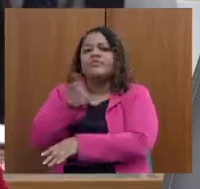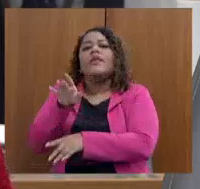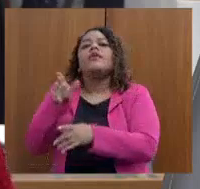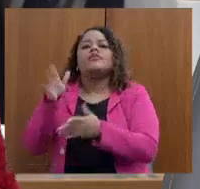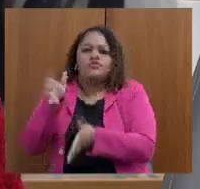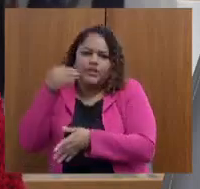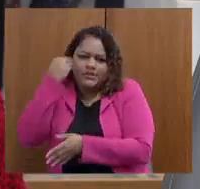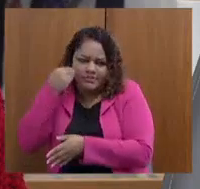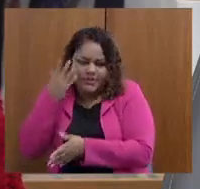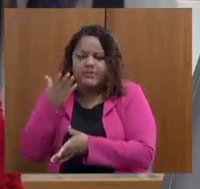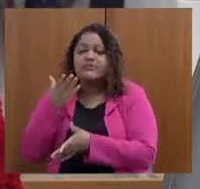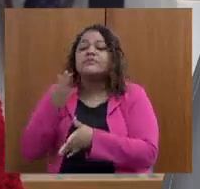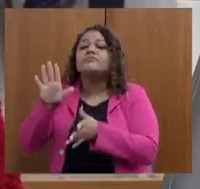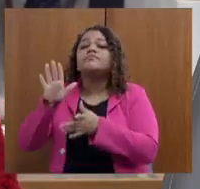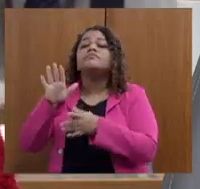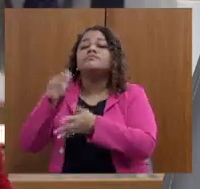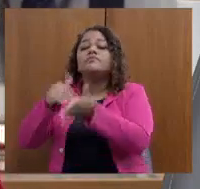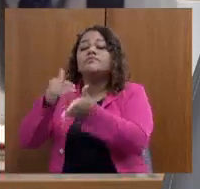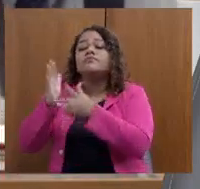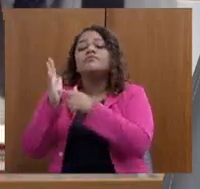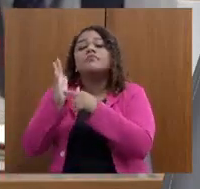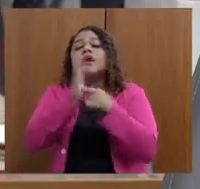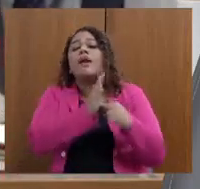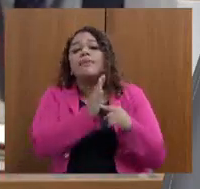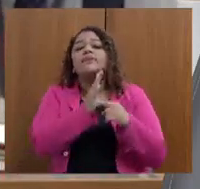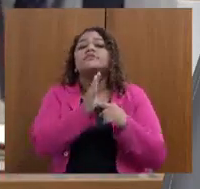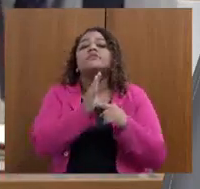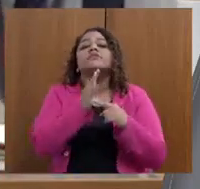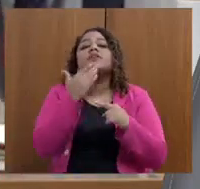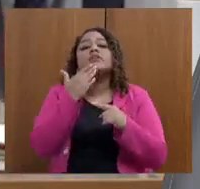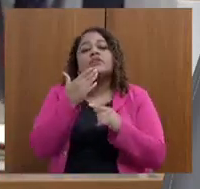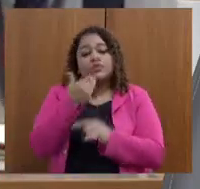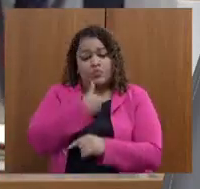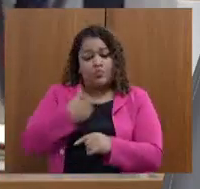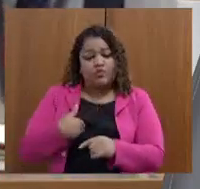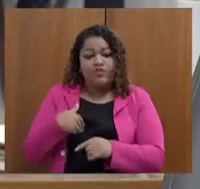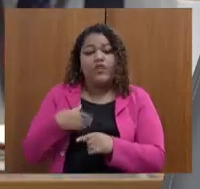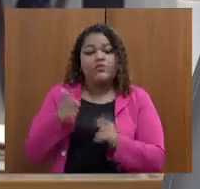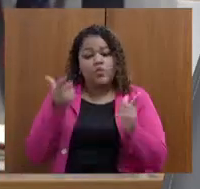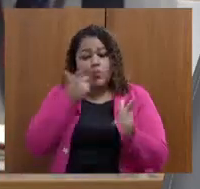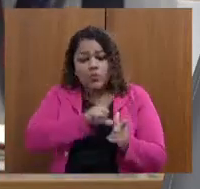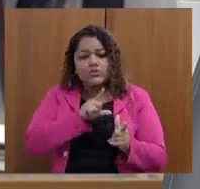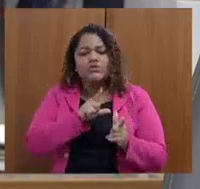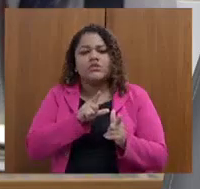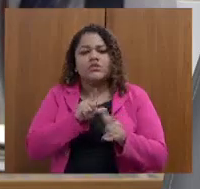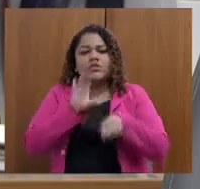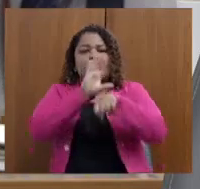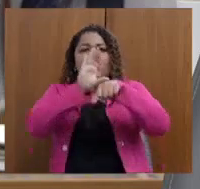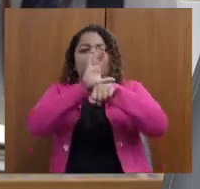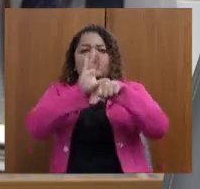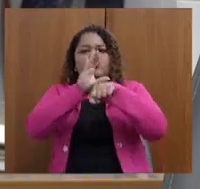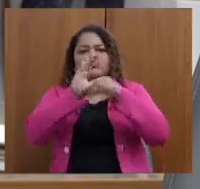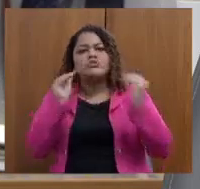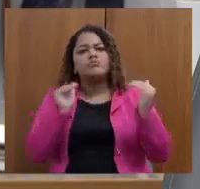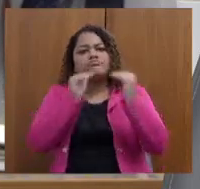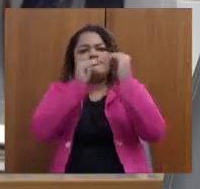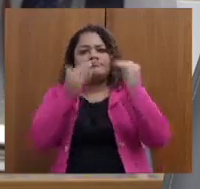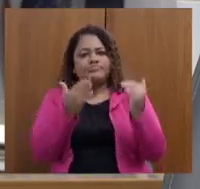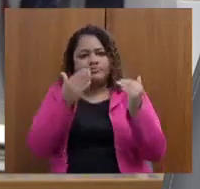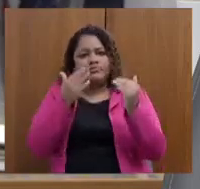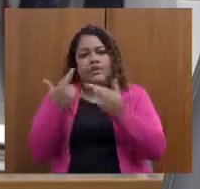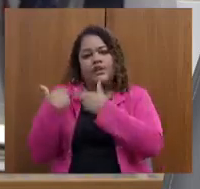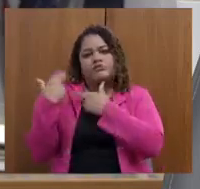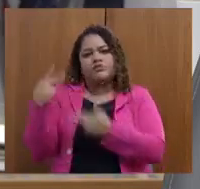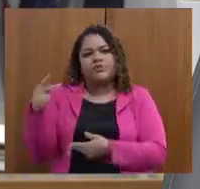que foi 2022 nós estamos em 2023 Então eu queria dizer assim as pessoas às vezes não tem paciência com a gente acha que a gente fala